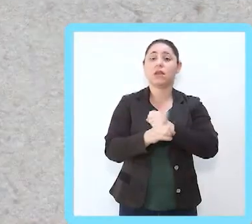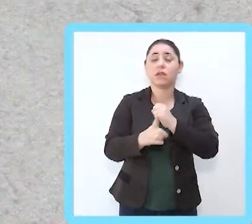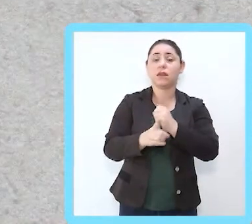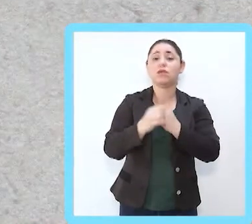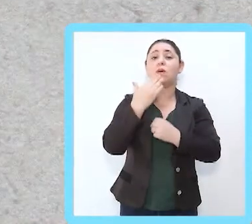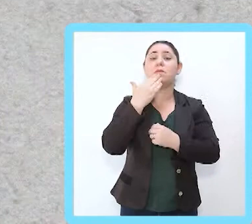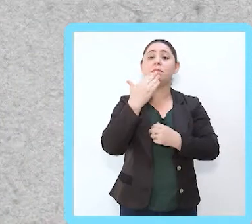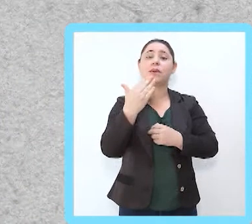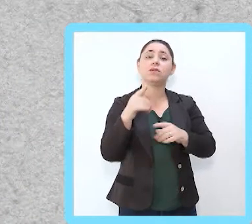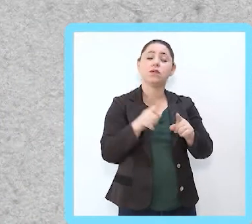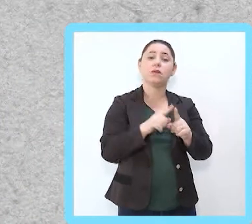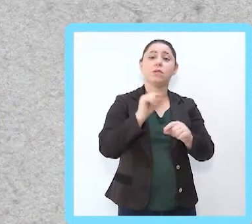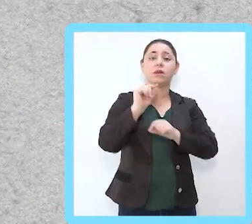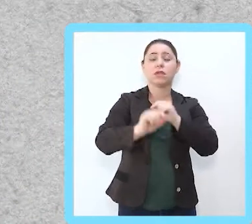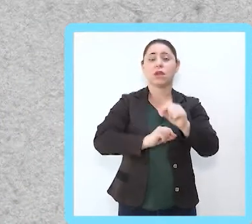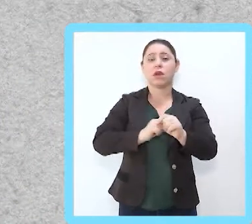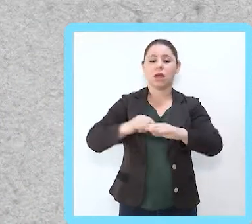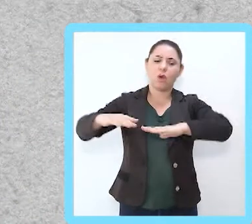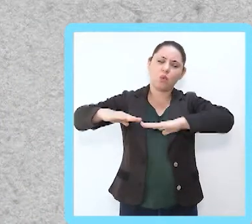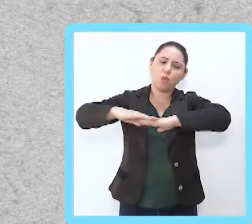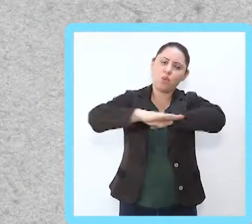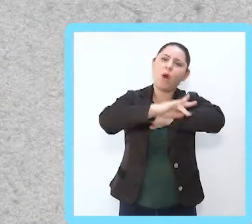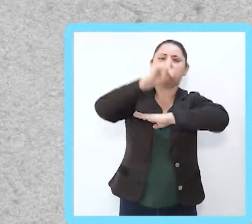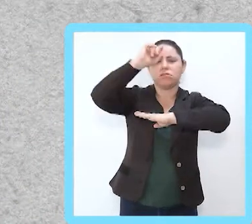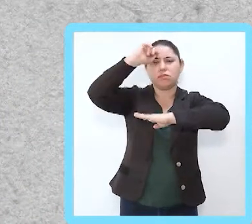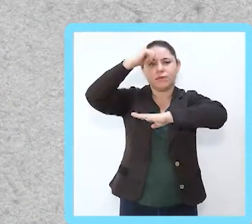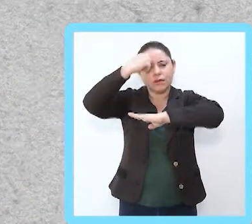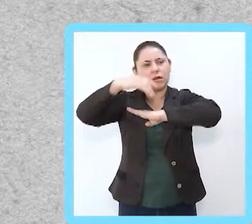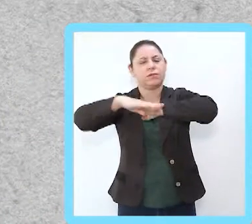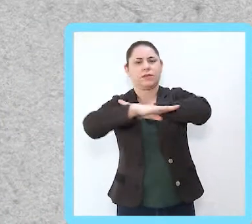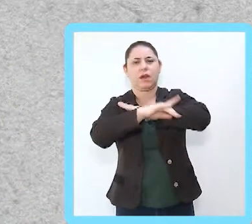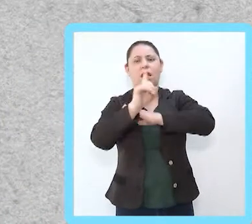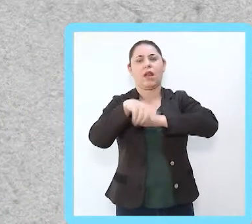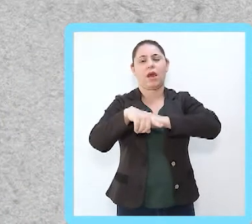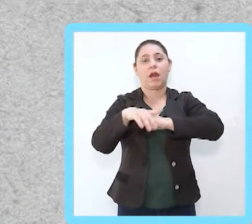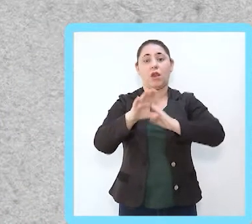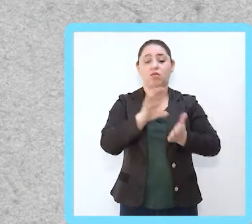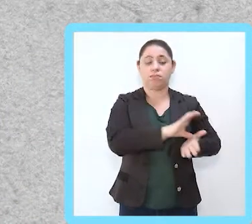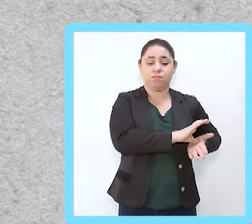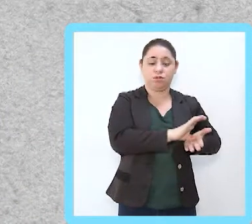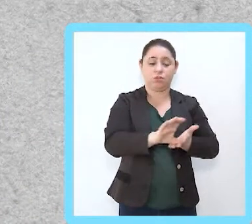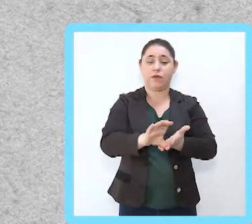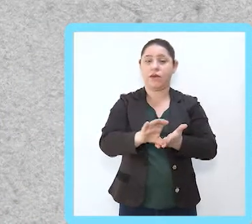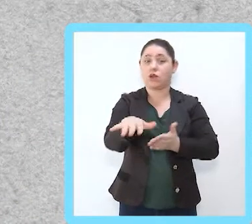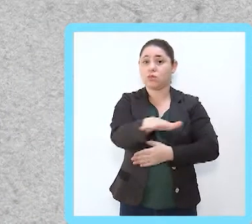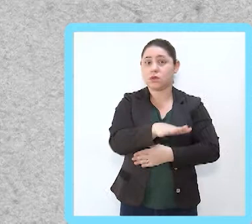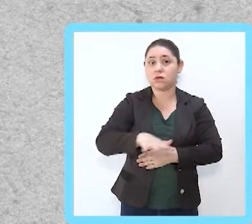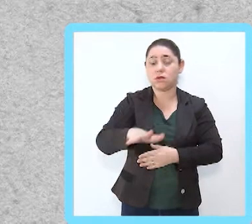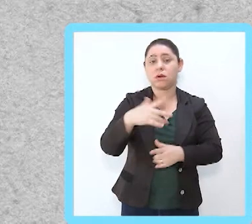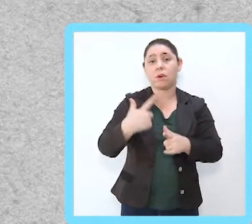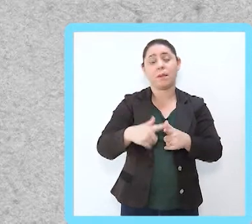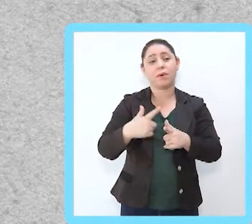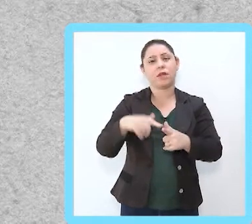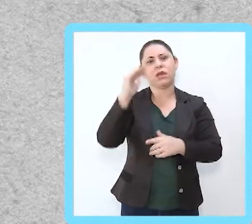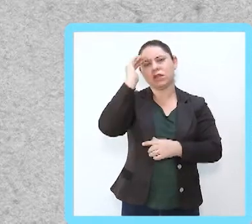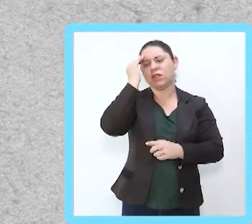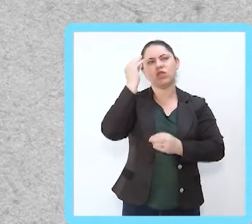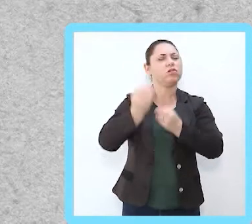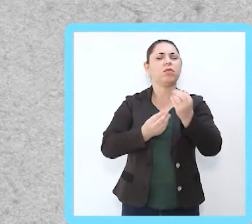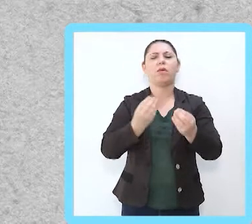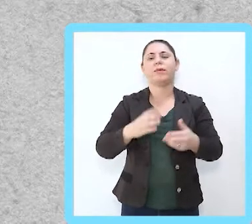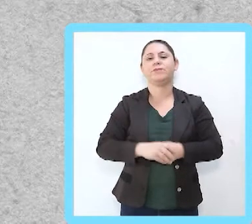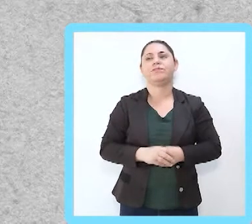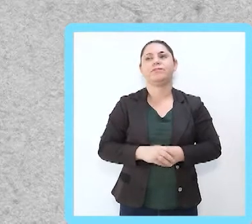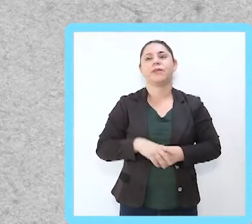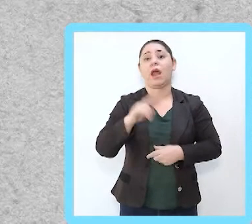atendesse as solicitações deles também com relação à estrada, essas coisas, e eles com investimento na nossa região. Porque nós entendíamos